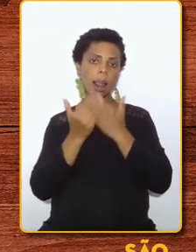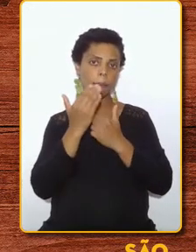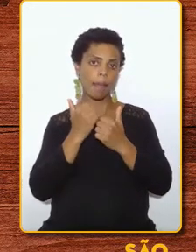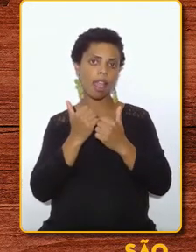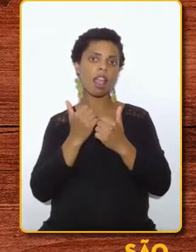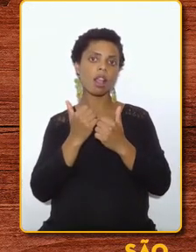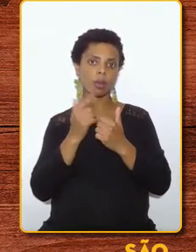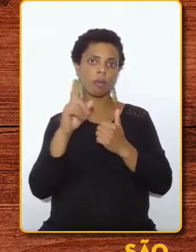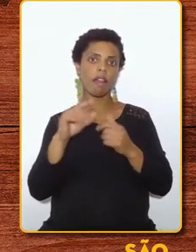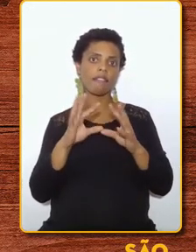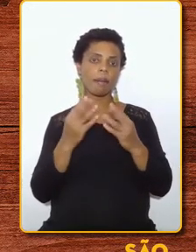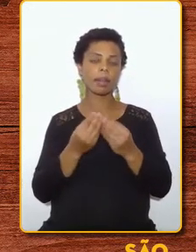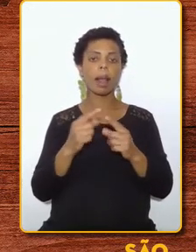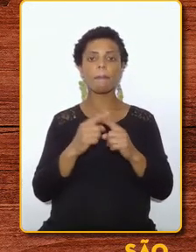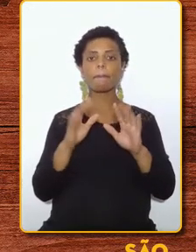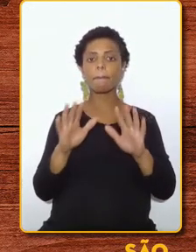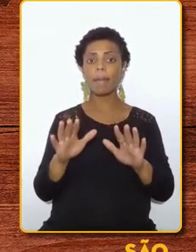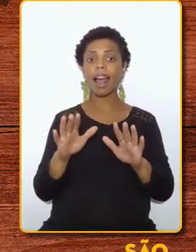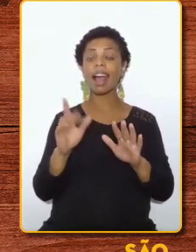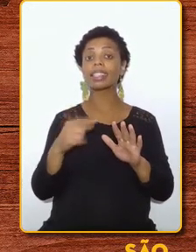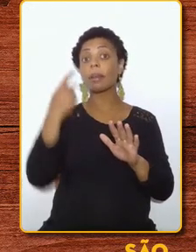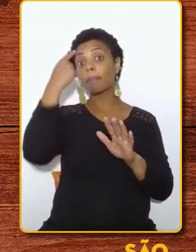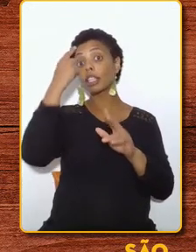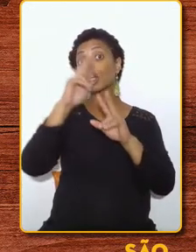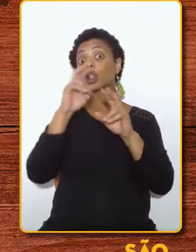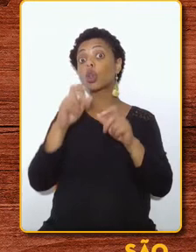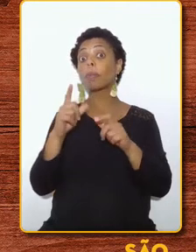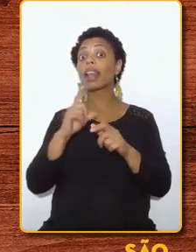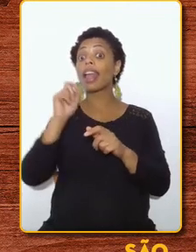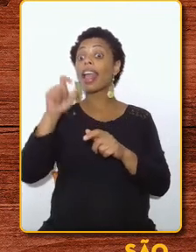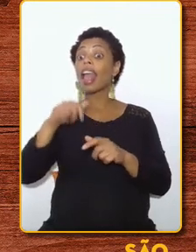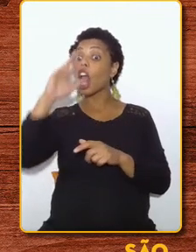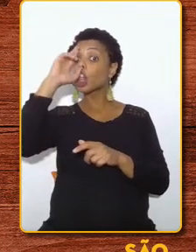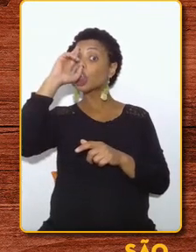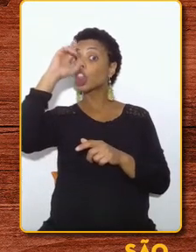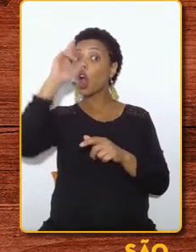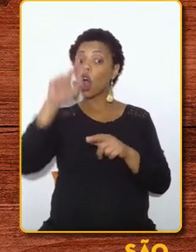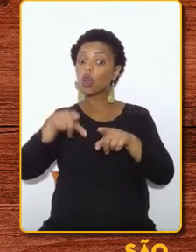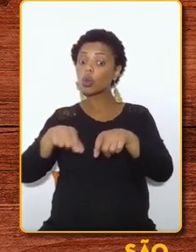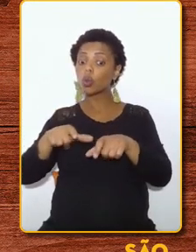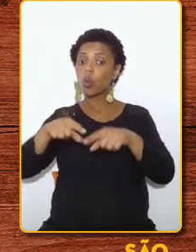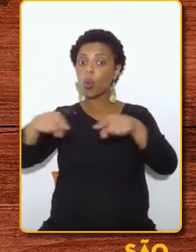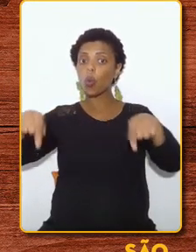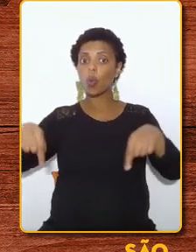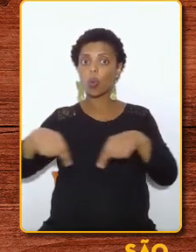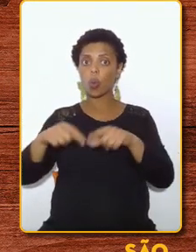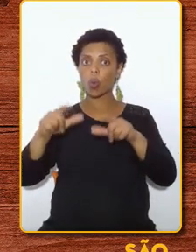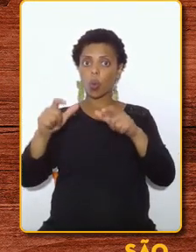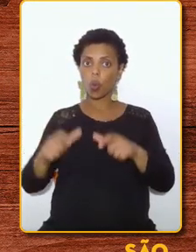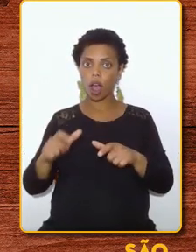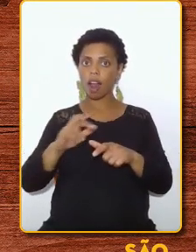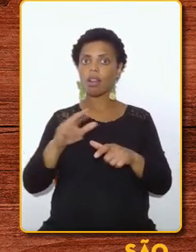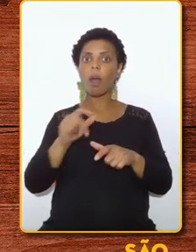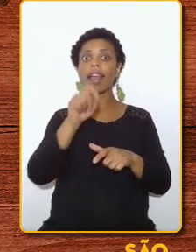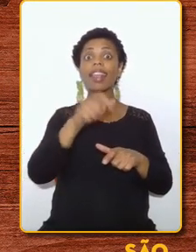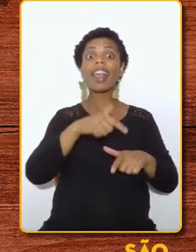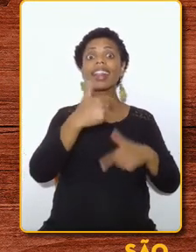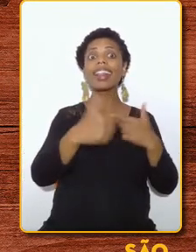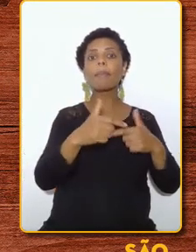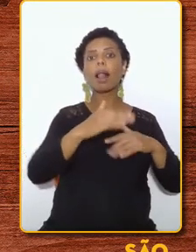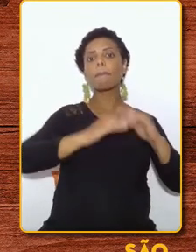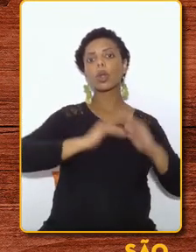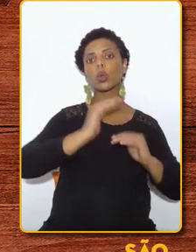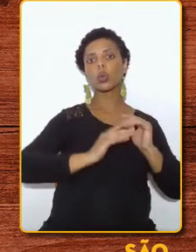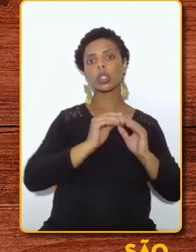da propriedade e não o viés do lado do estabelecimento. Eu imaginava que seria mais. Então, por